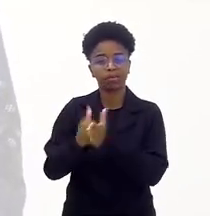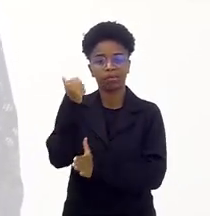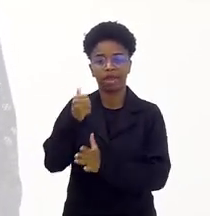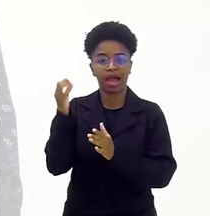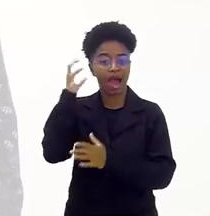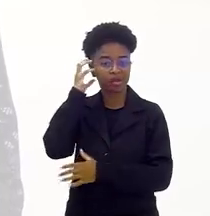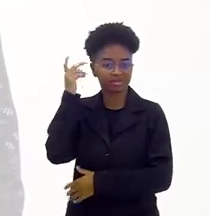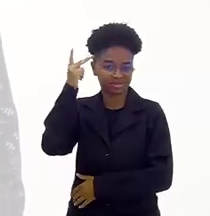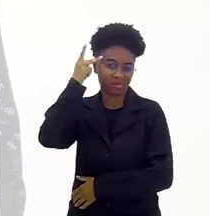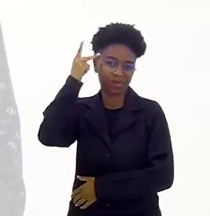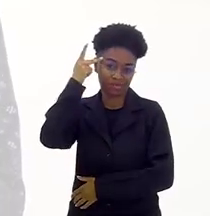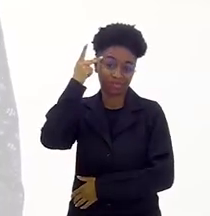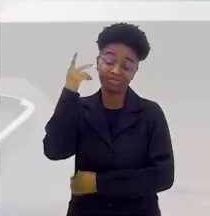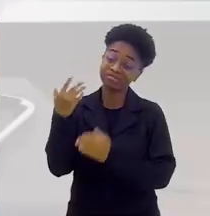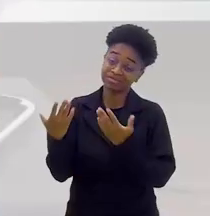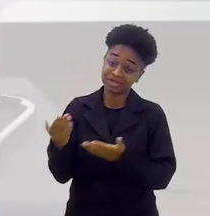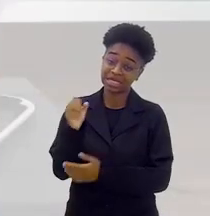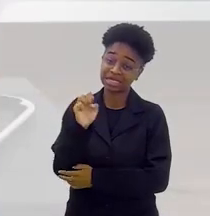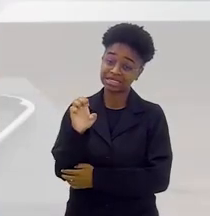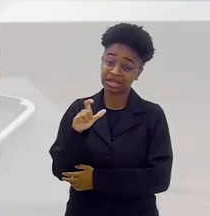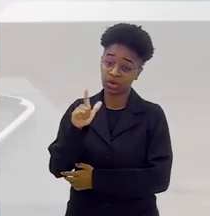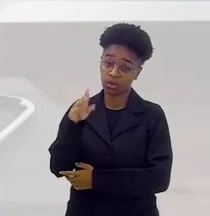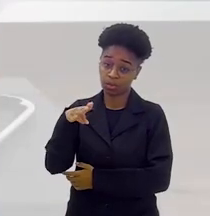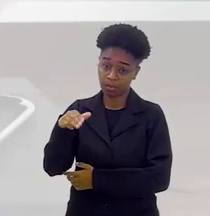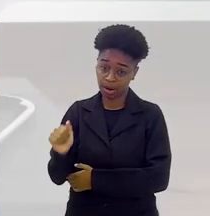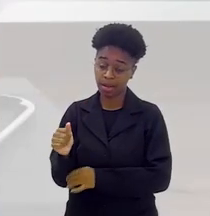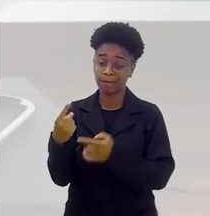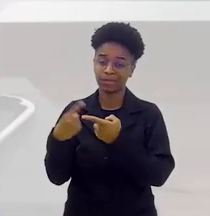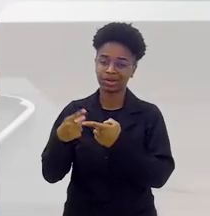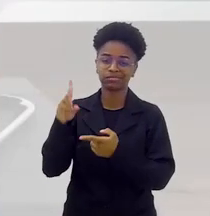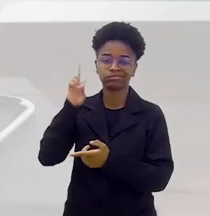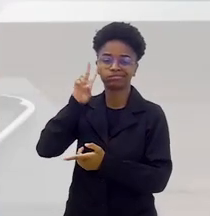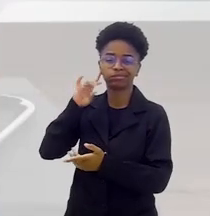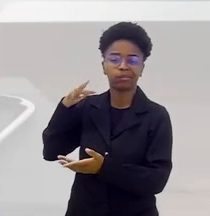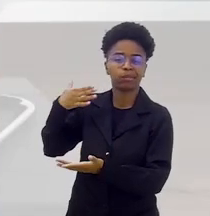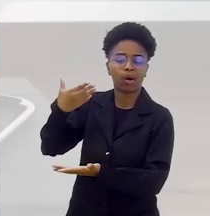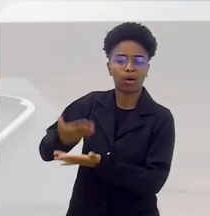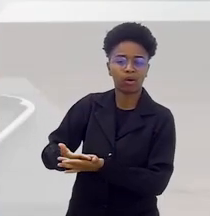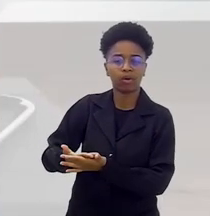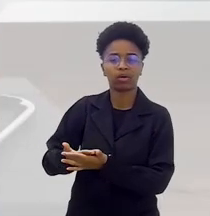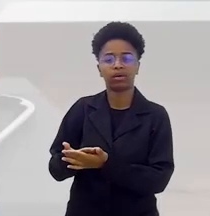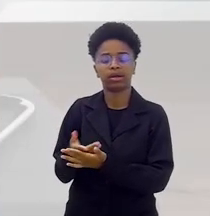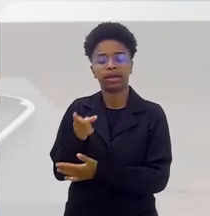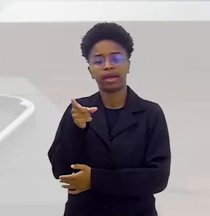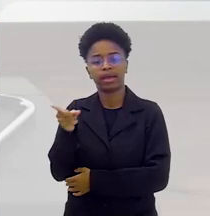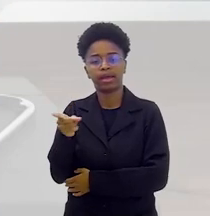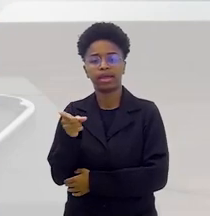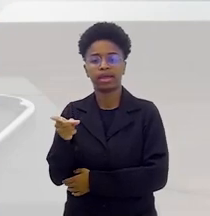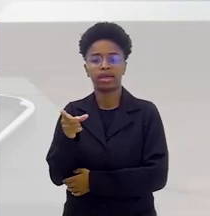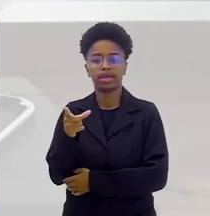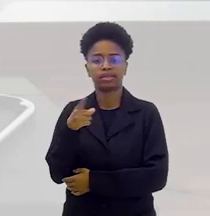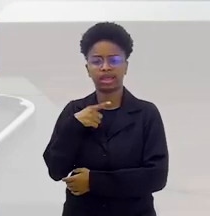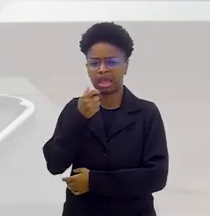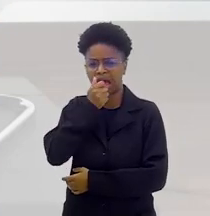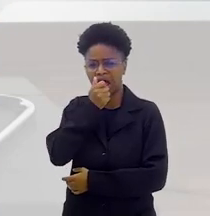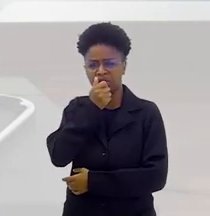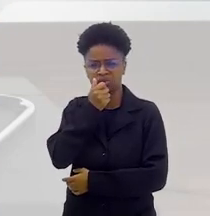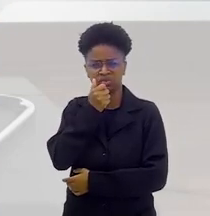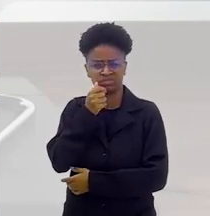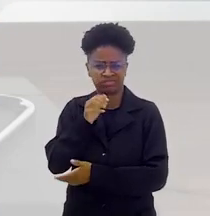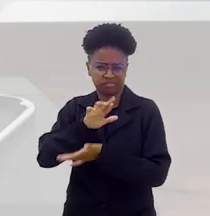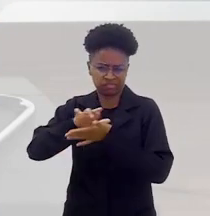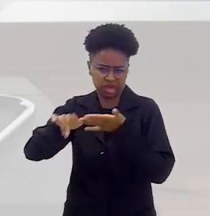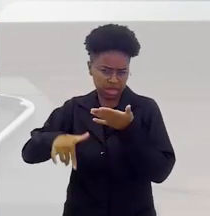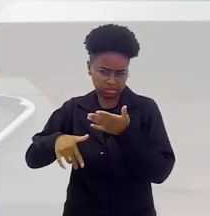rádio lá em São Paulo, né? Nossa! E Selma, pelo histórico dela, que Selma é da Rádio Marinque